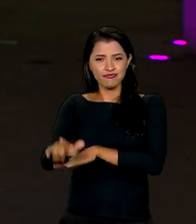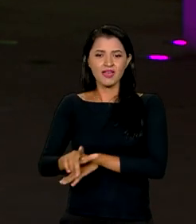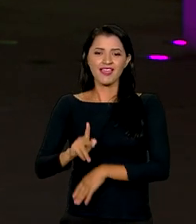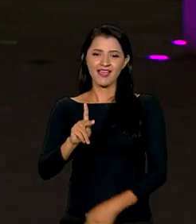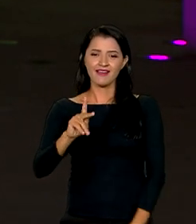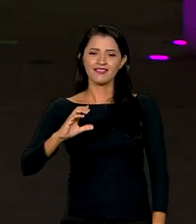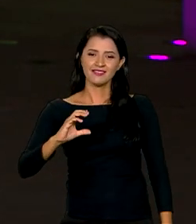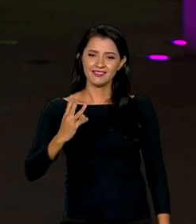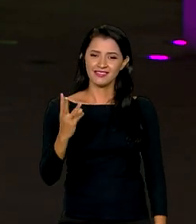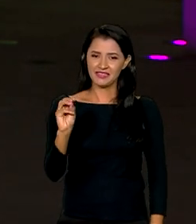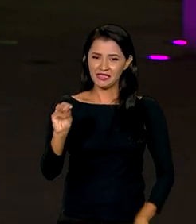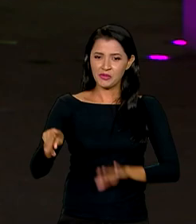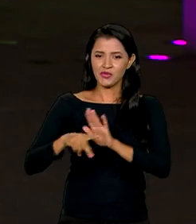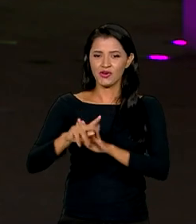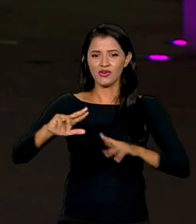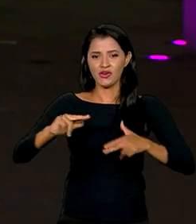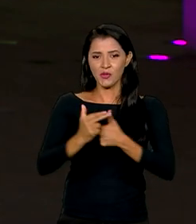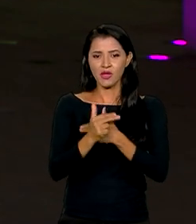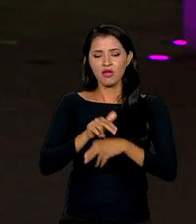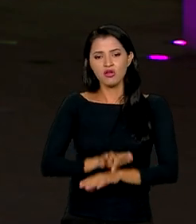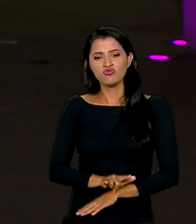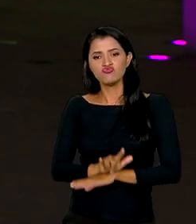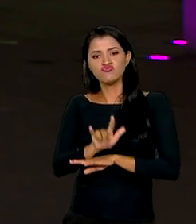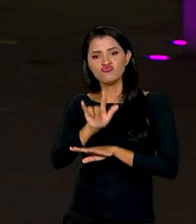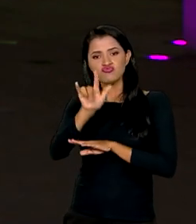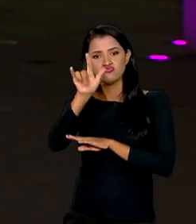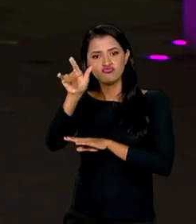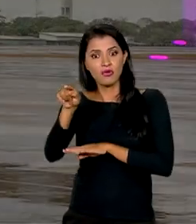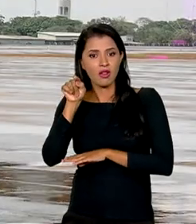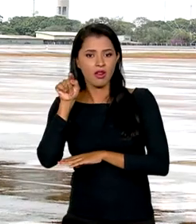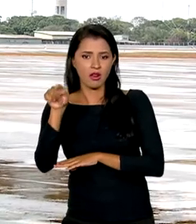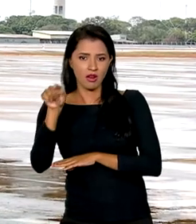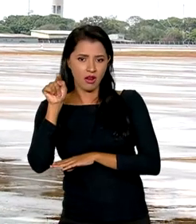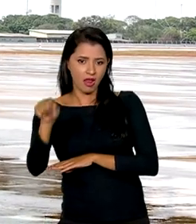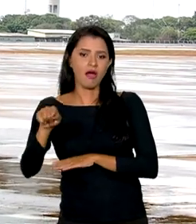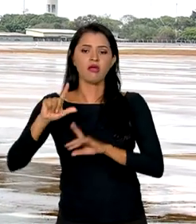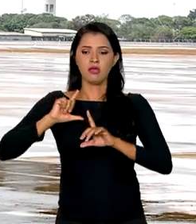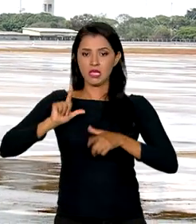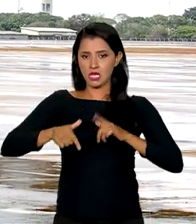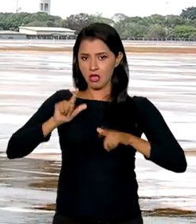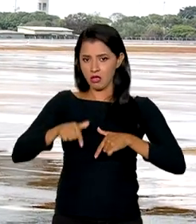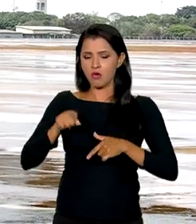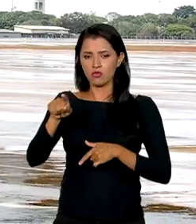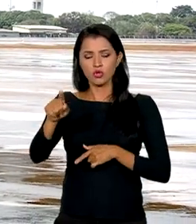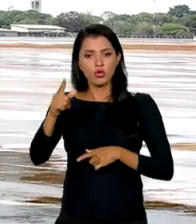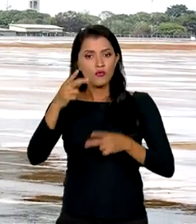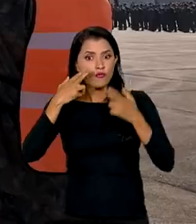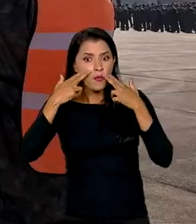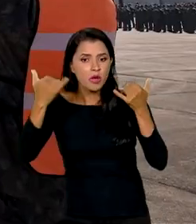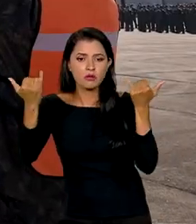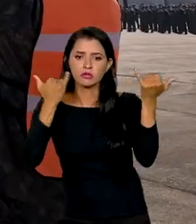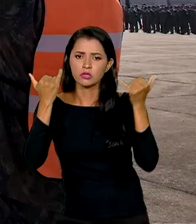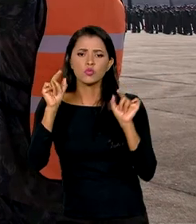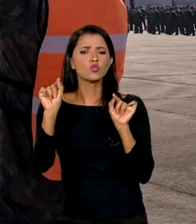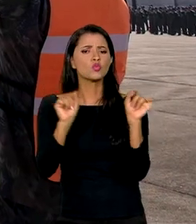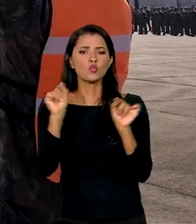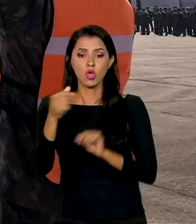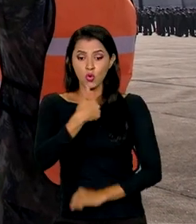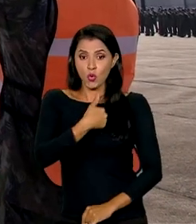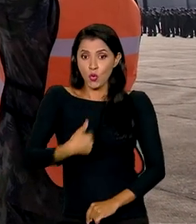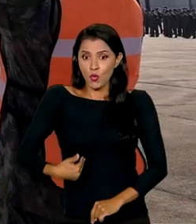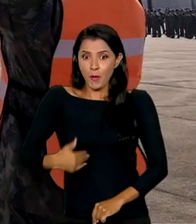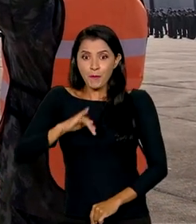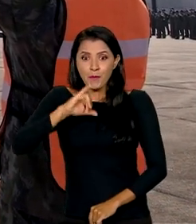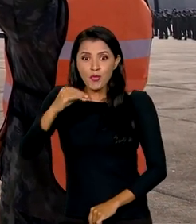KC-30 da Força Aérea Brasileira decolou rumo a Tel Aviv, em Israel. A novidade é que o governo aproveitou